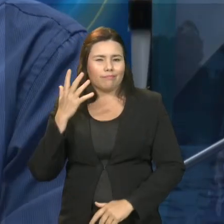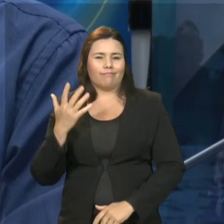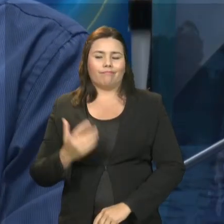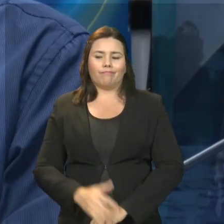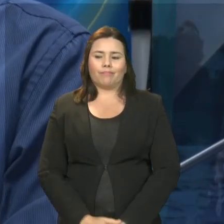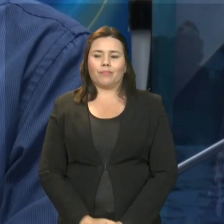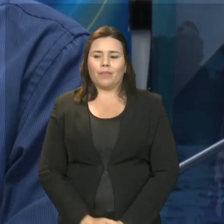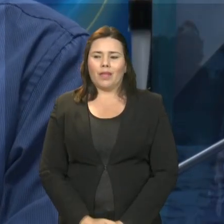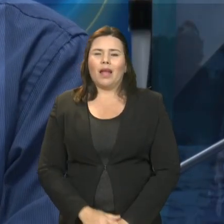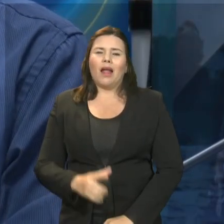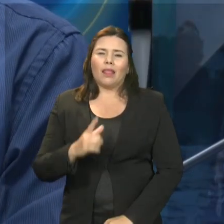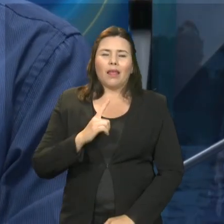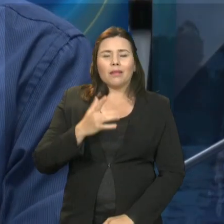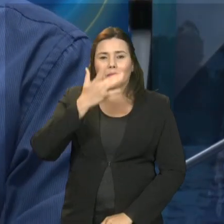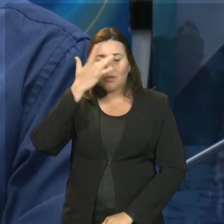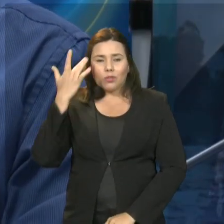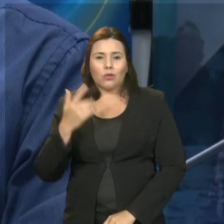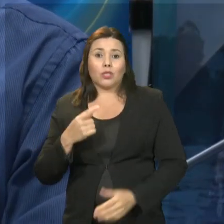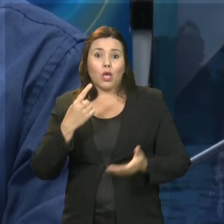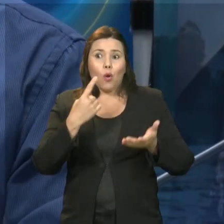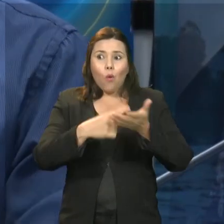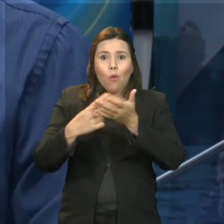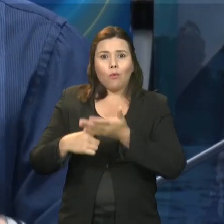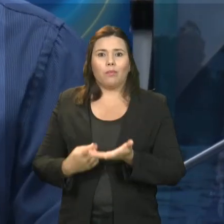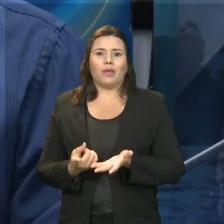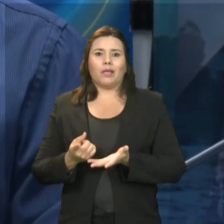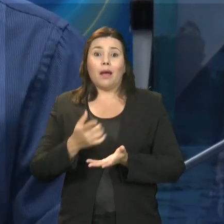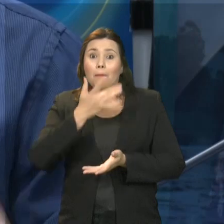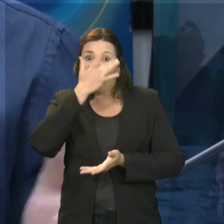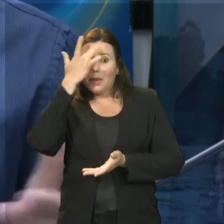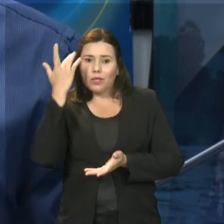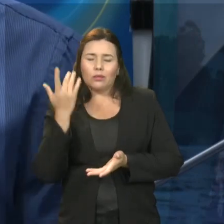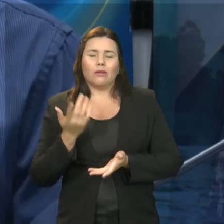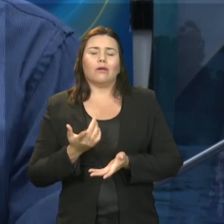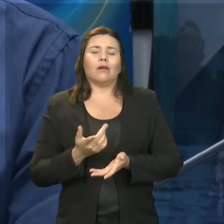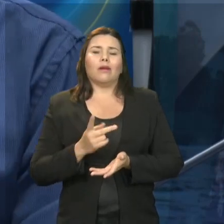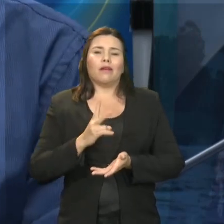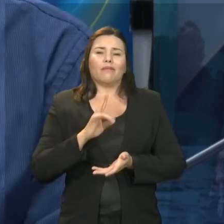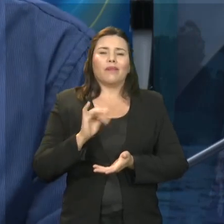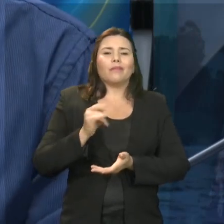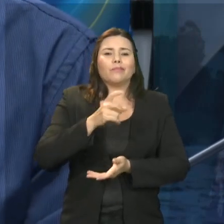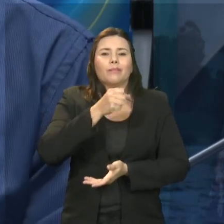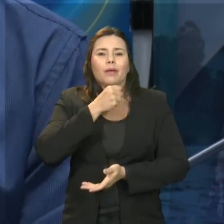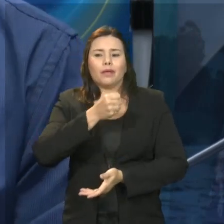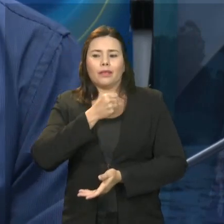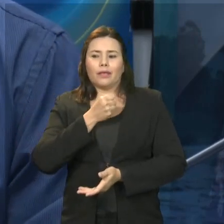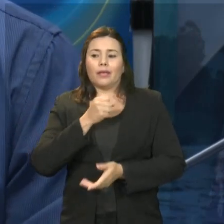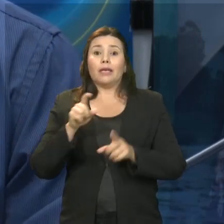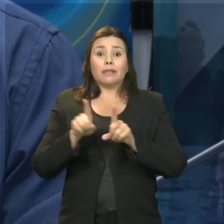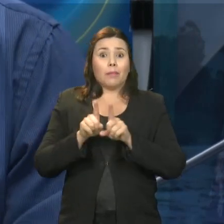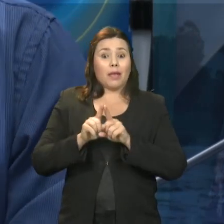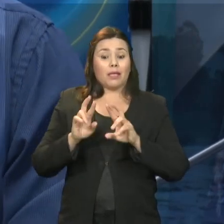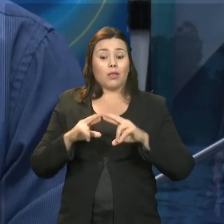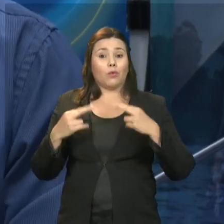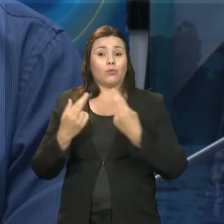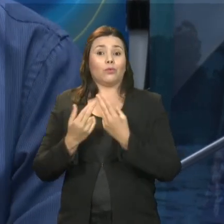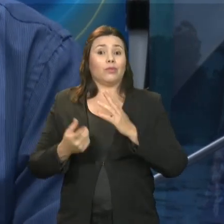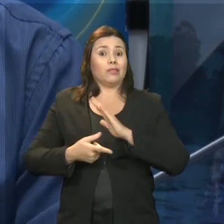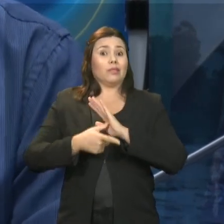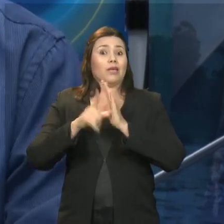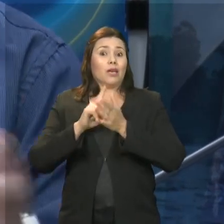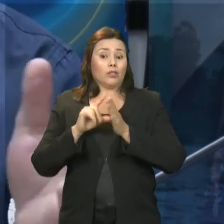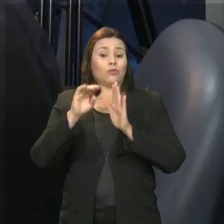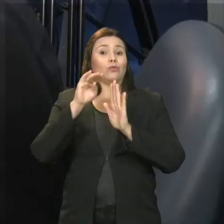A produção que marca com os entrevistados, né? A discussão de pauta, né? Durante as reuniões preliminares que nós fazemos, né? Claro, antes